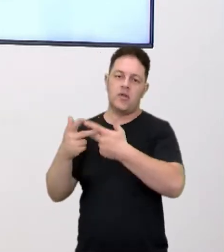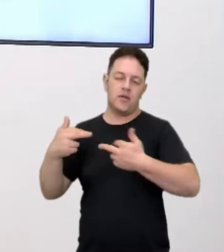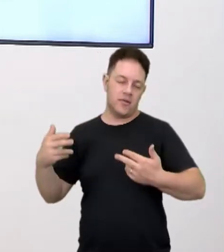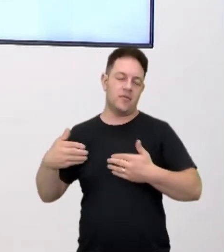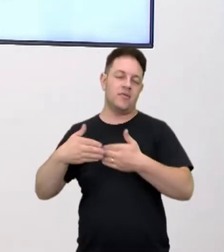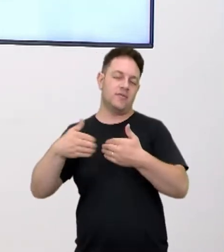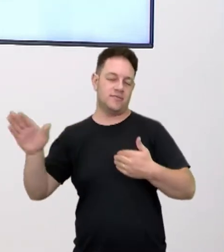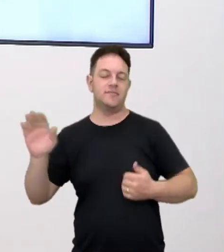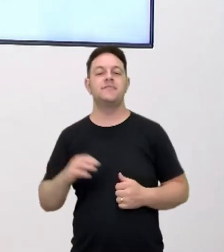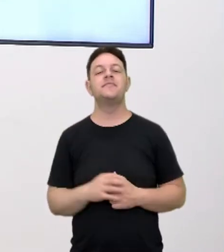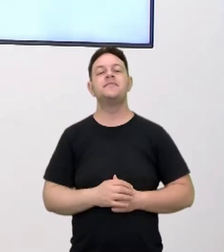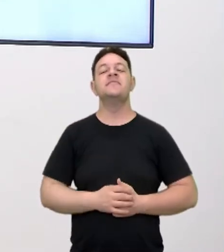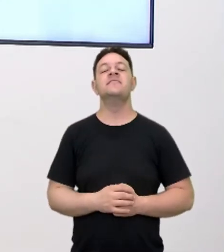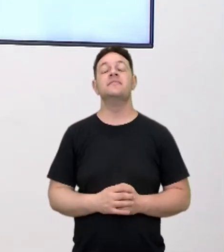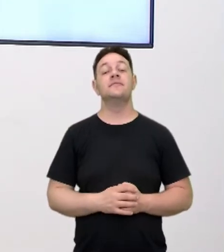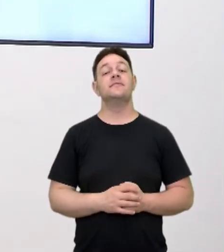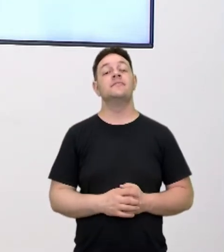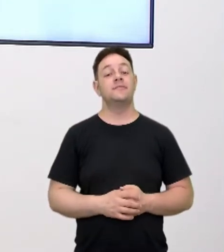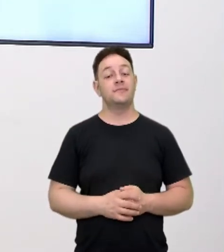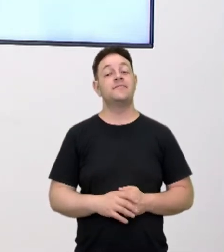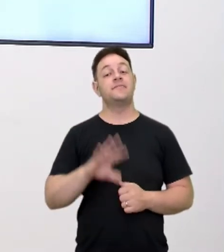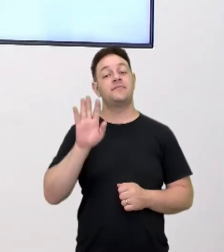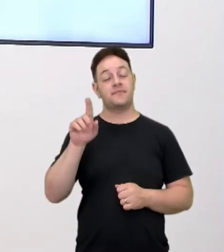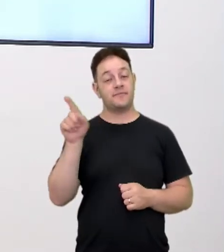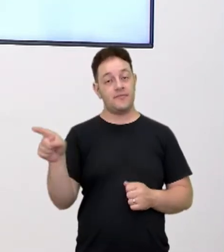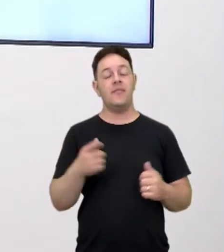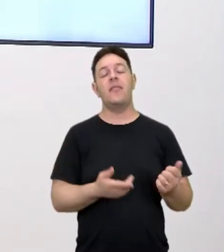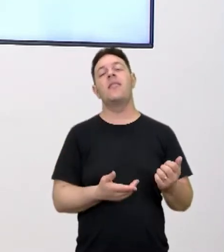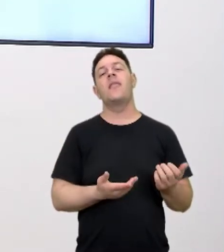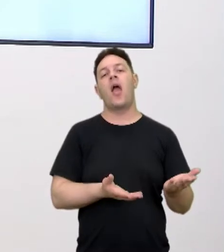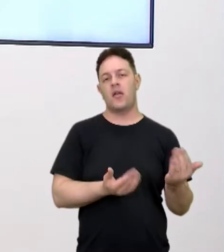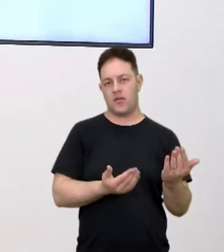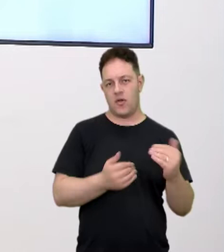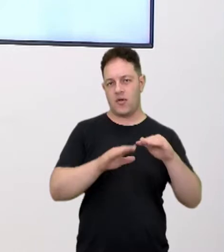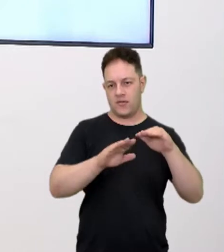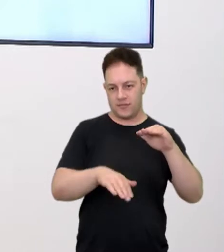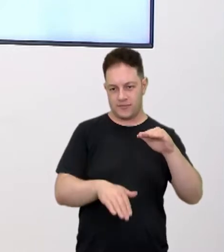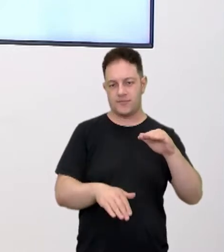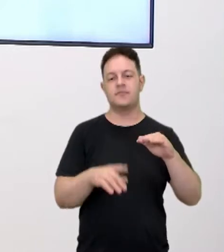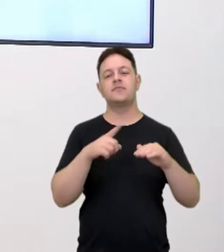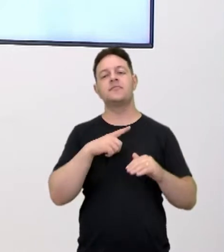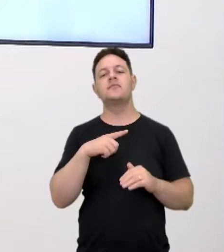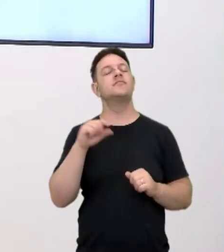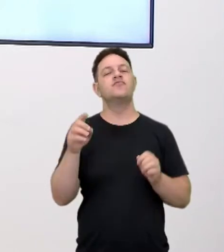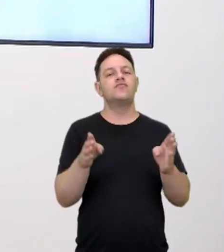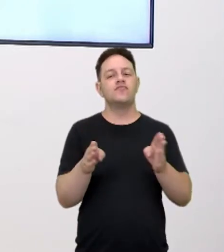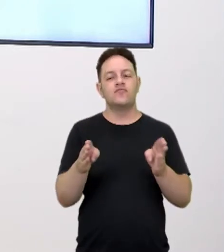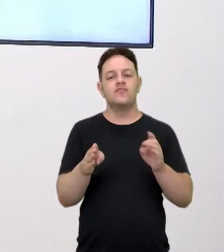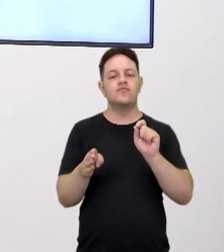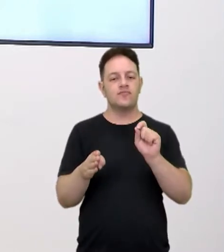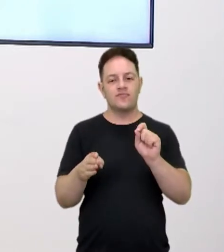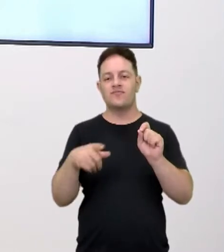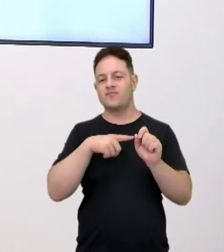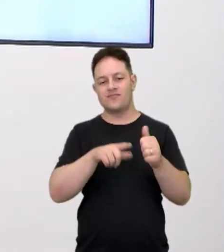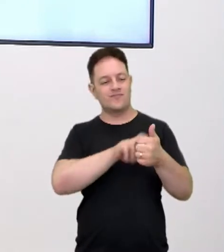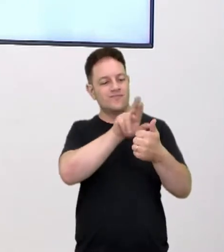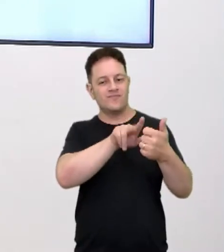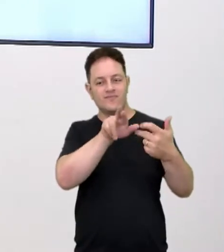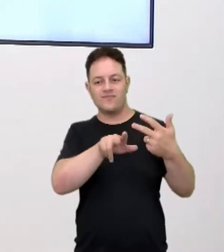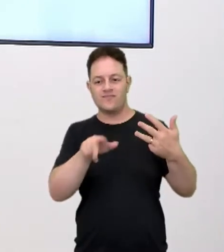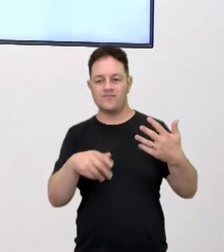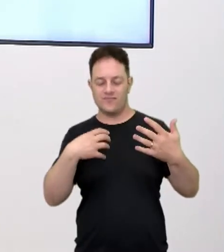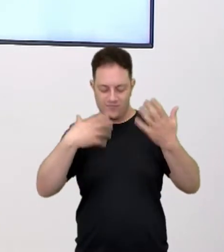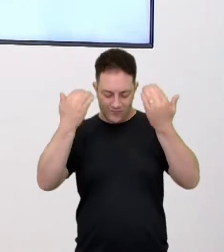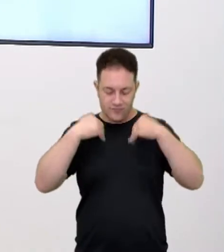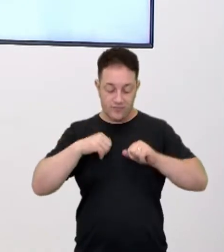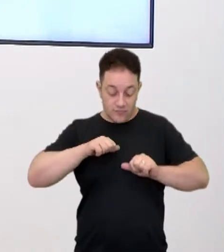tá? Essa adolescência, ela é um período ali que a gente tem várias mudanças, e é por